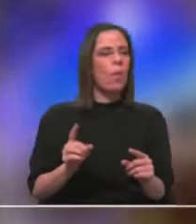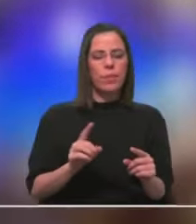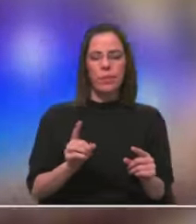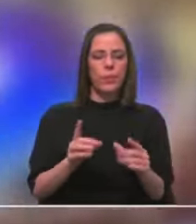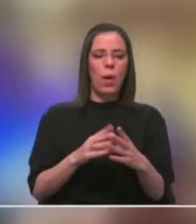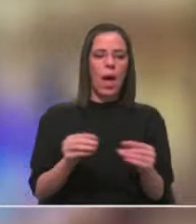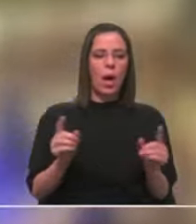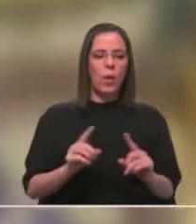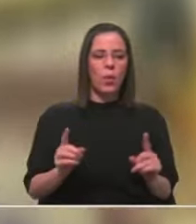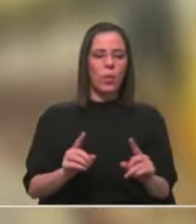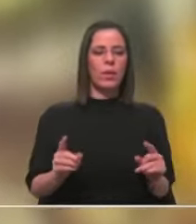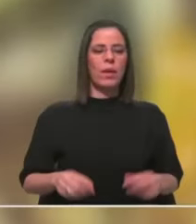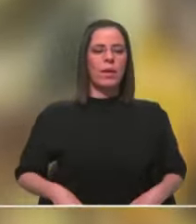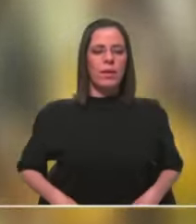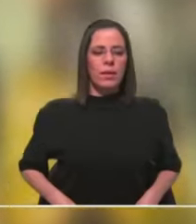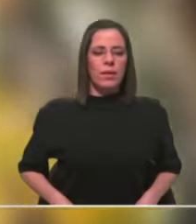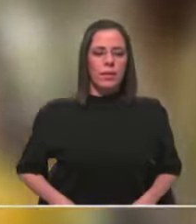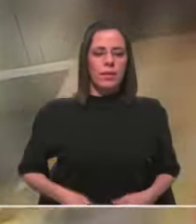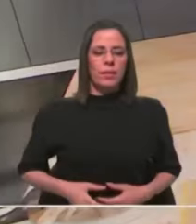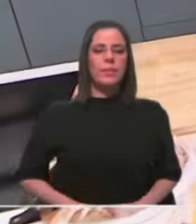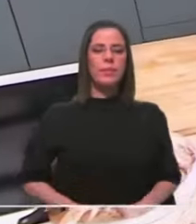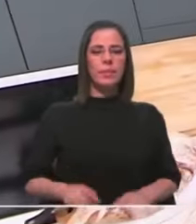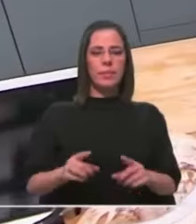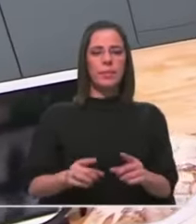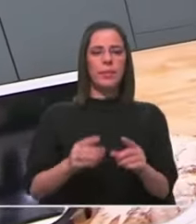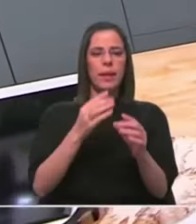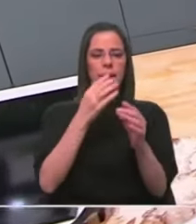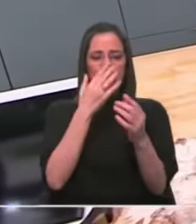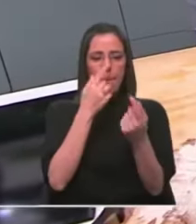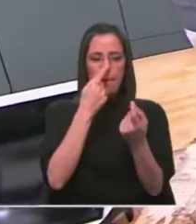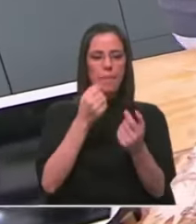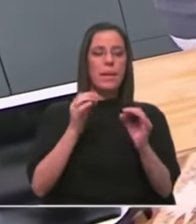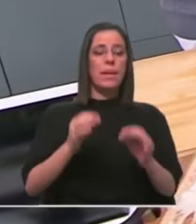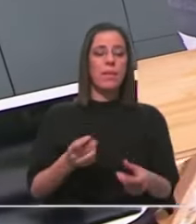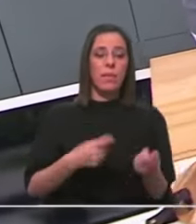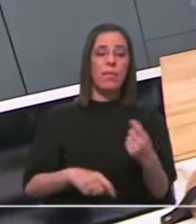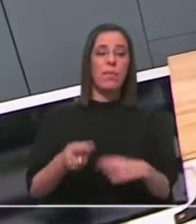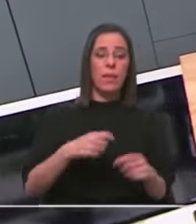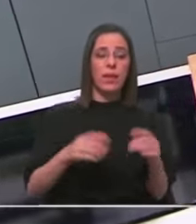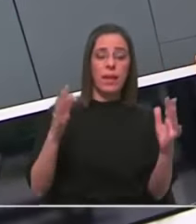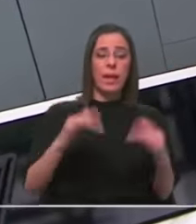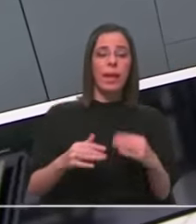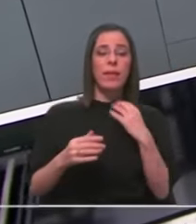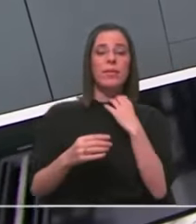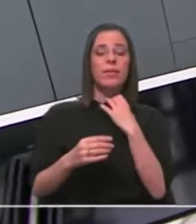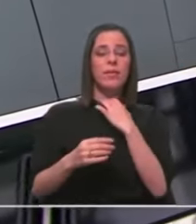Não é bem algodão, é uma coisa que imita mesmo neve, que se vende. Que giro. Sim, uma coisa, está muito giro.